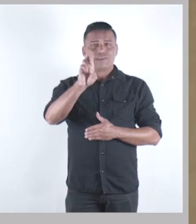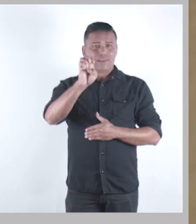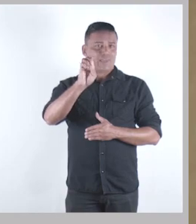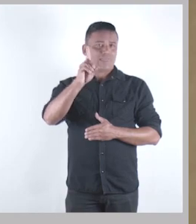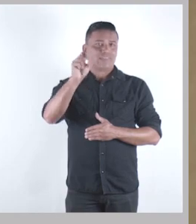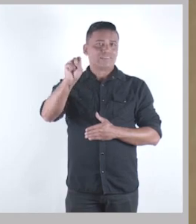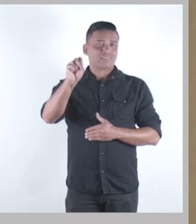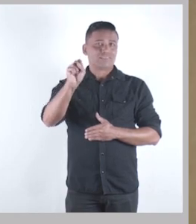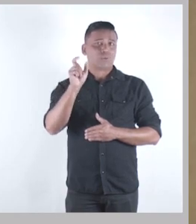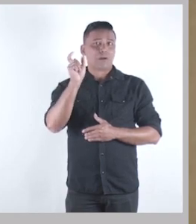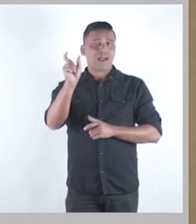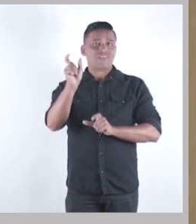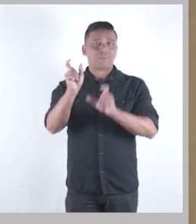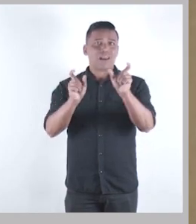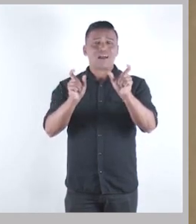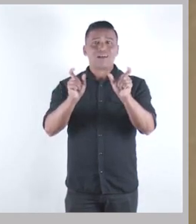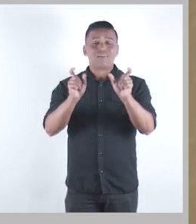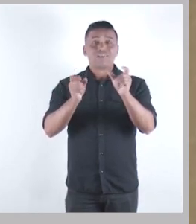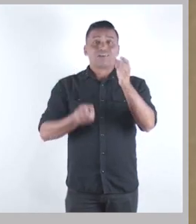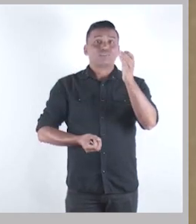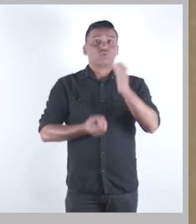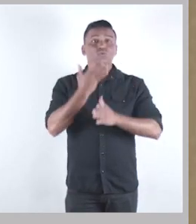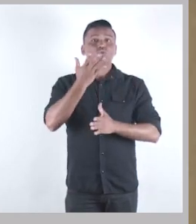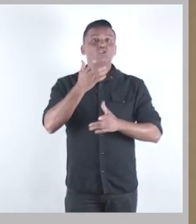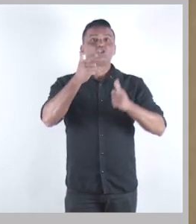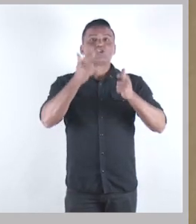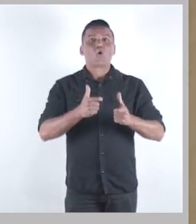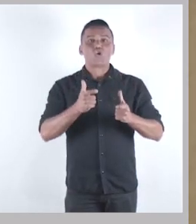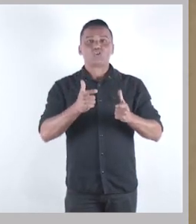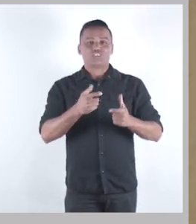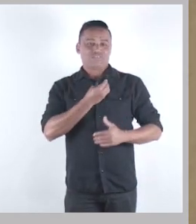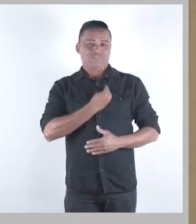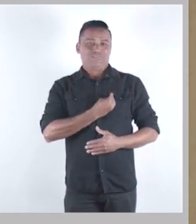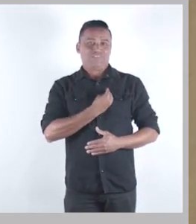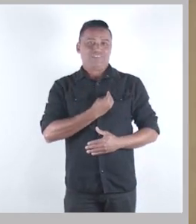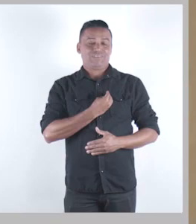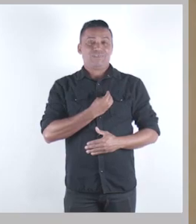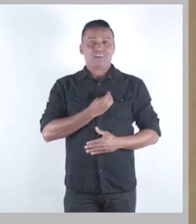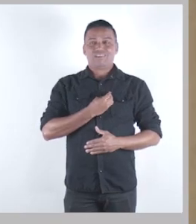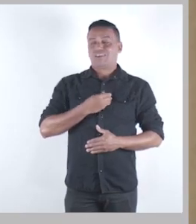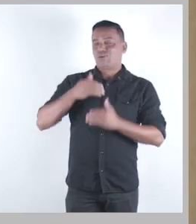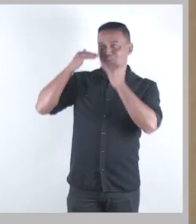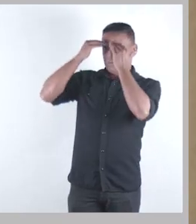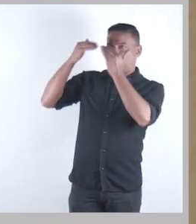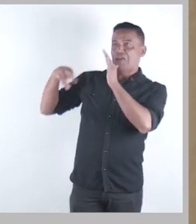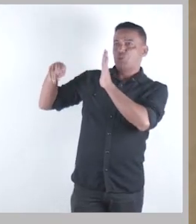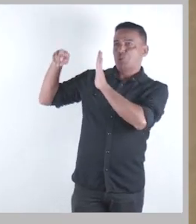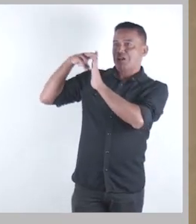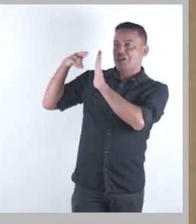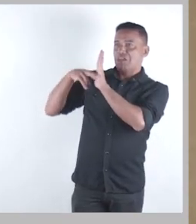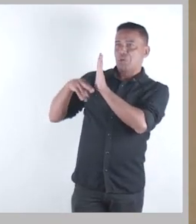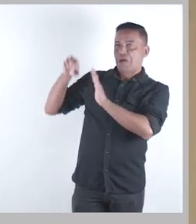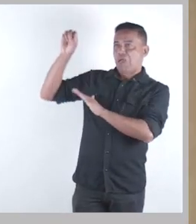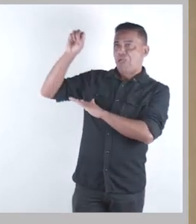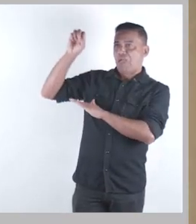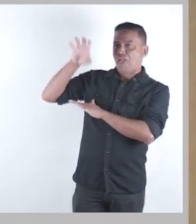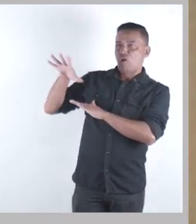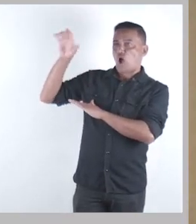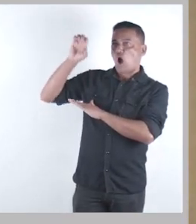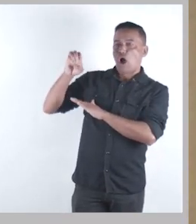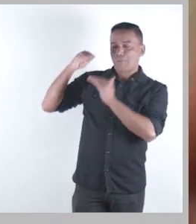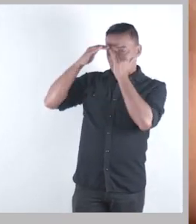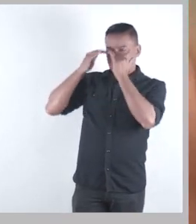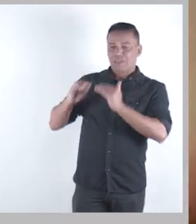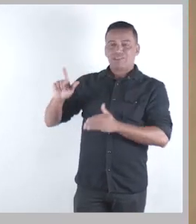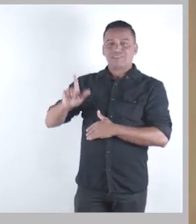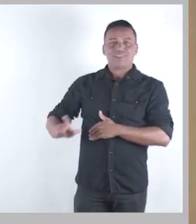realidade própria, independentemente da língua padrão que veio da Europa, que é a língua da literatura. Então, não sei, se calhar